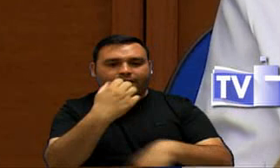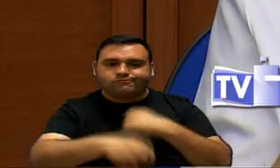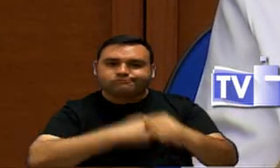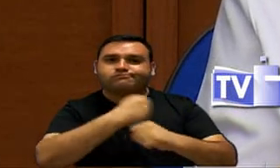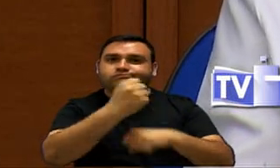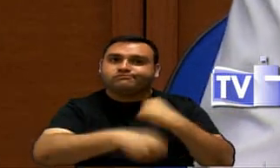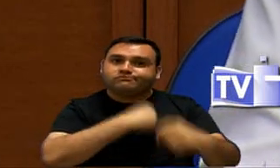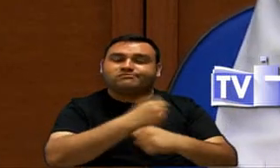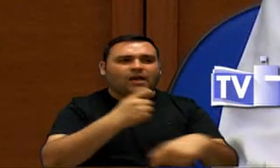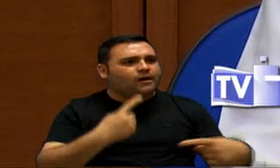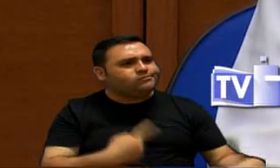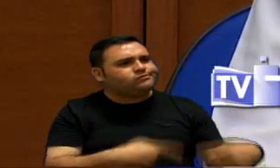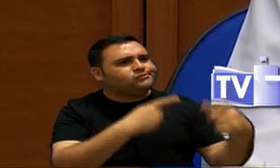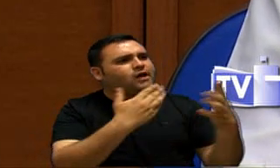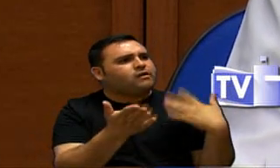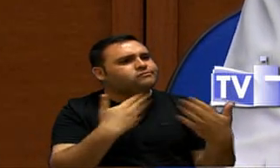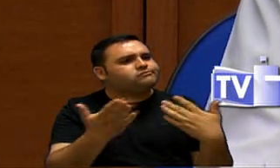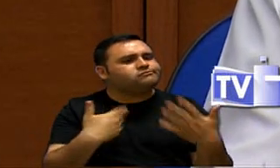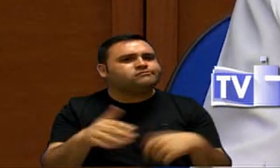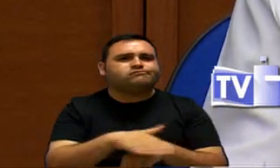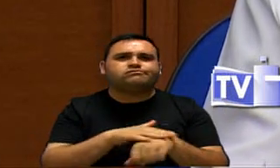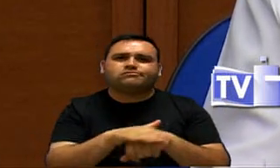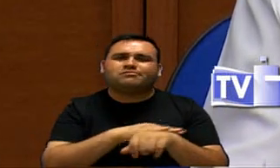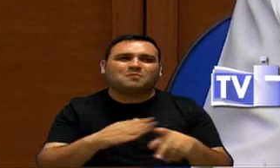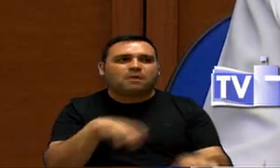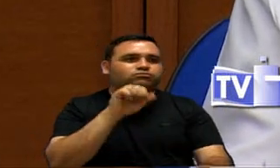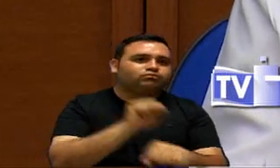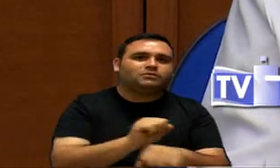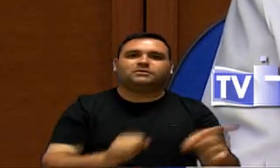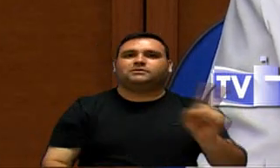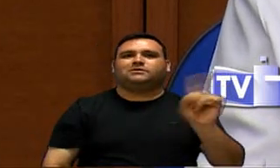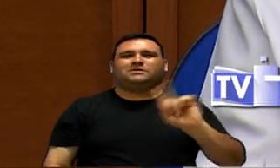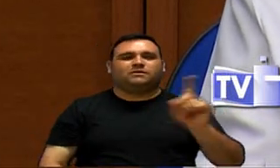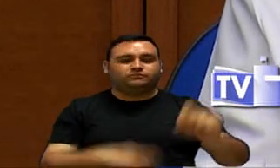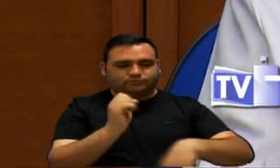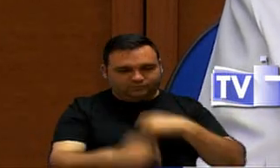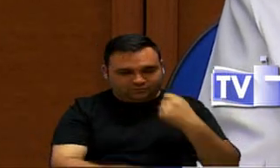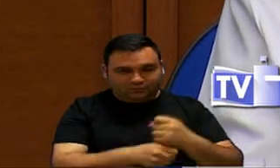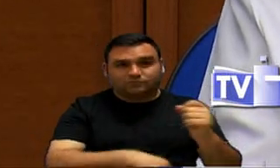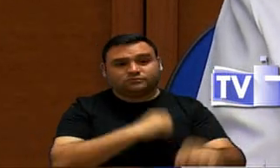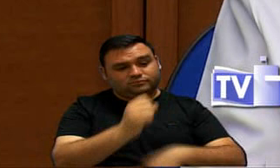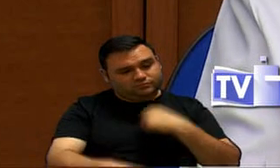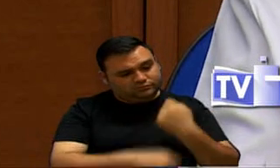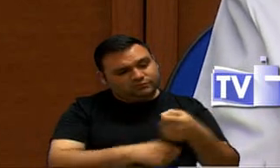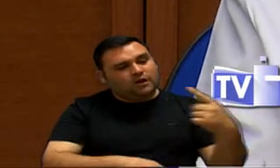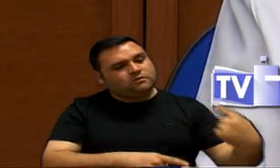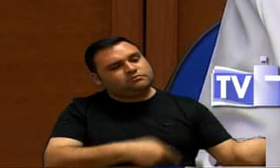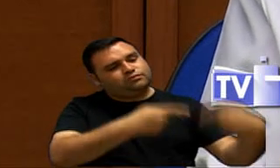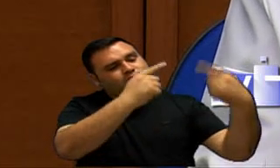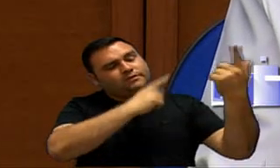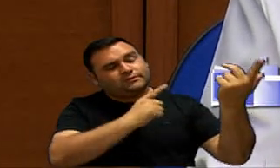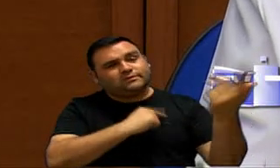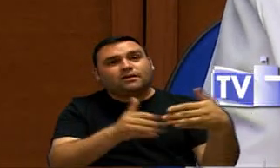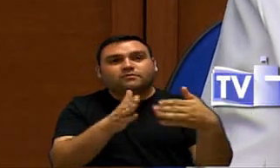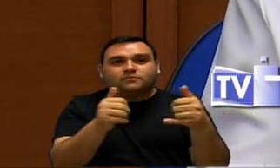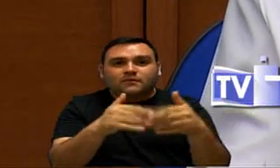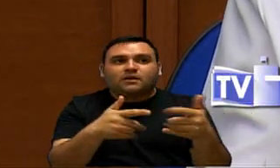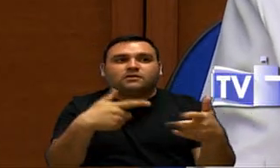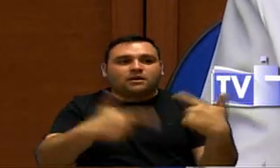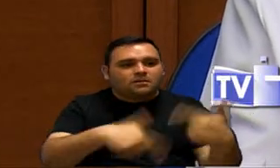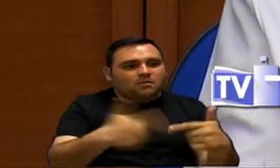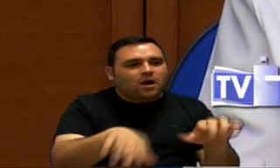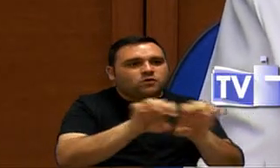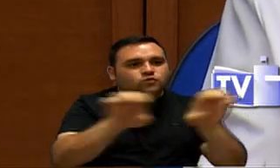gente faz esse debate, mas não dá para a gente parar. A cada ano a gente faz esse debate de cobrança do funcionamento